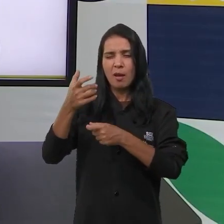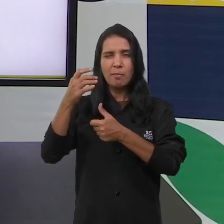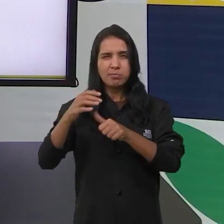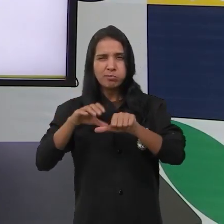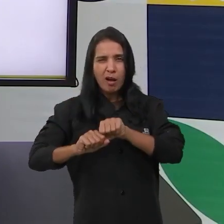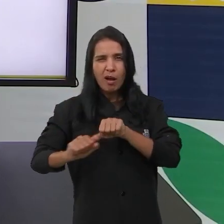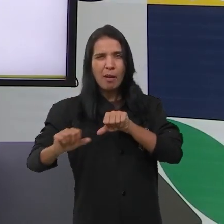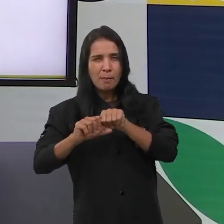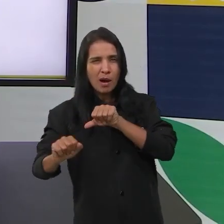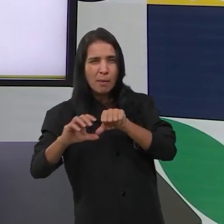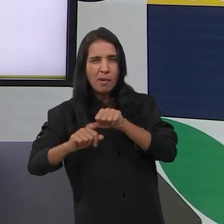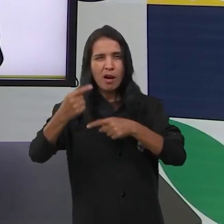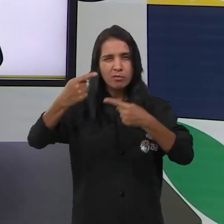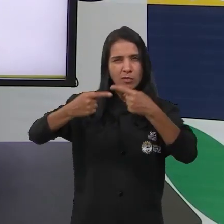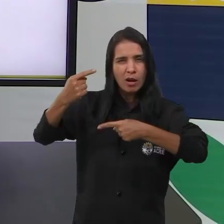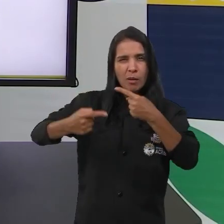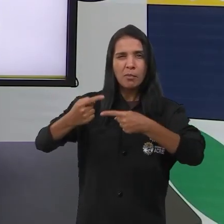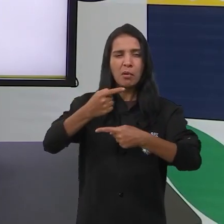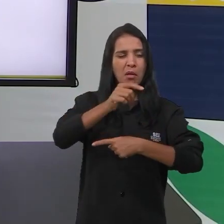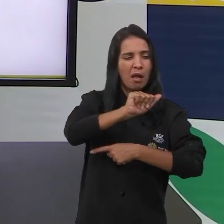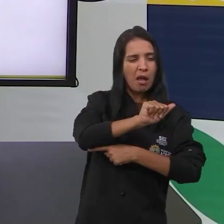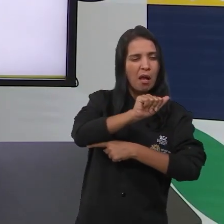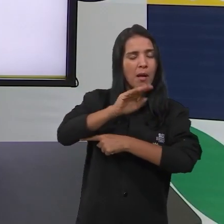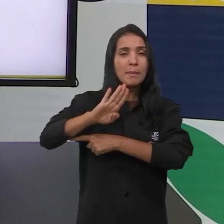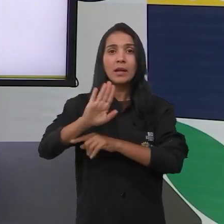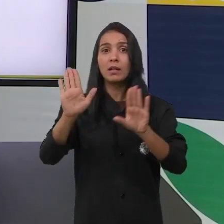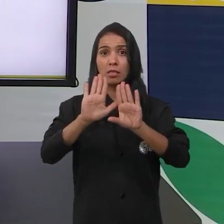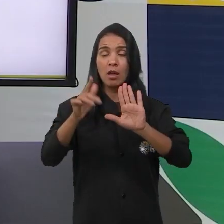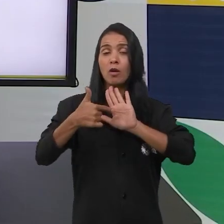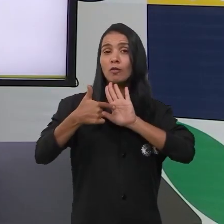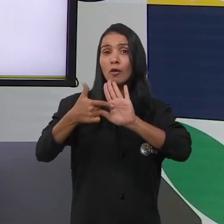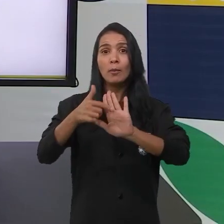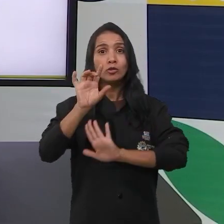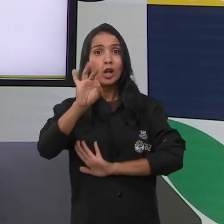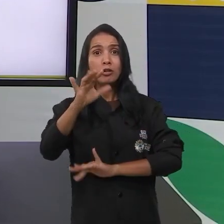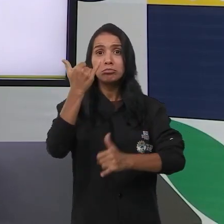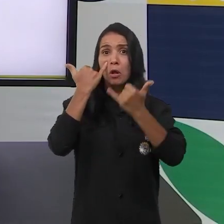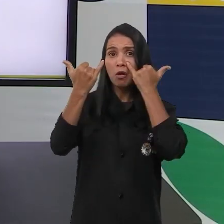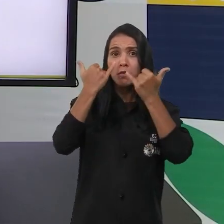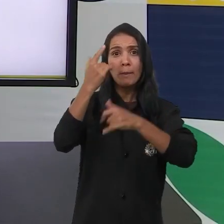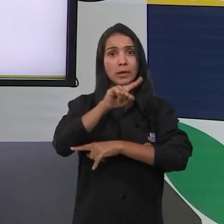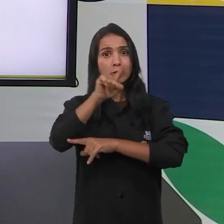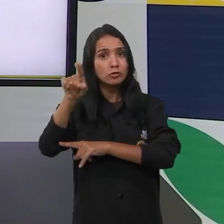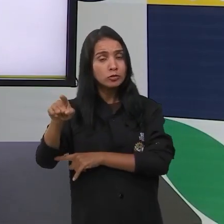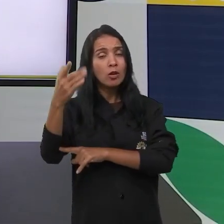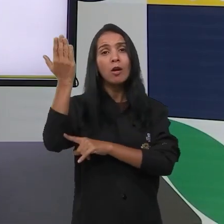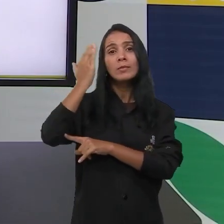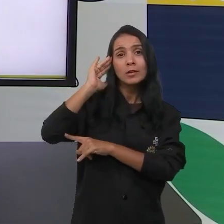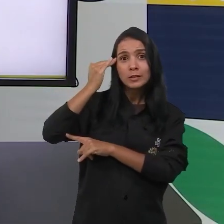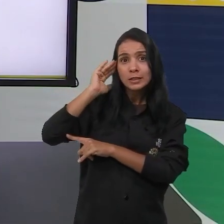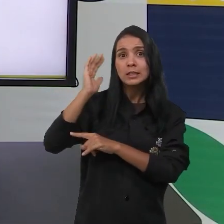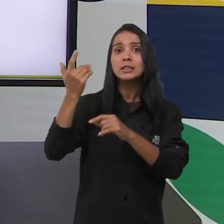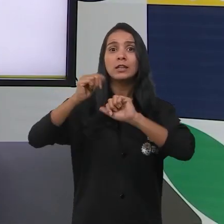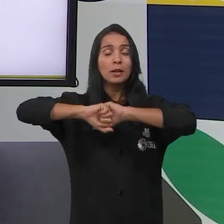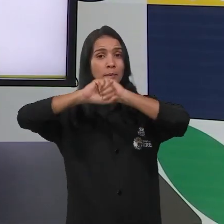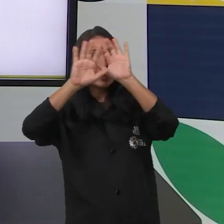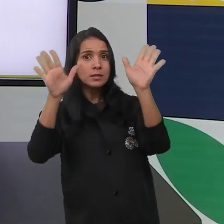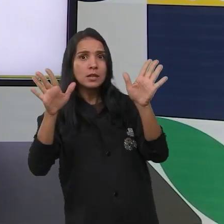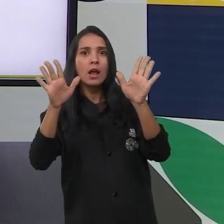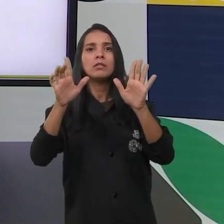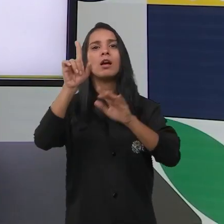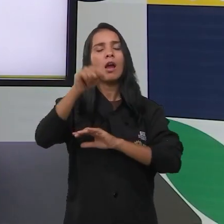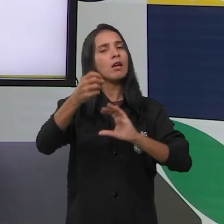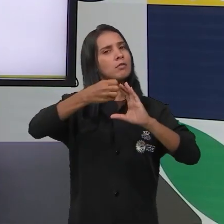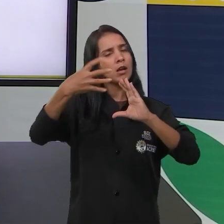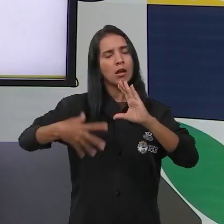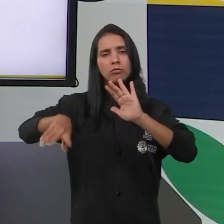de político A ou político B. Eu trago apenas os dados, eu trago as informações, as características daquele governo e você aí